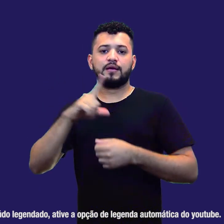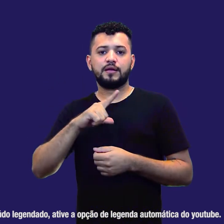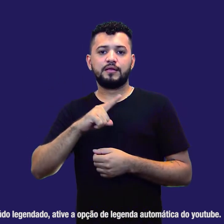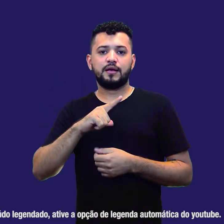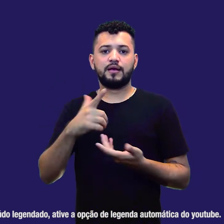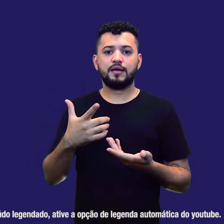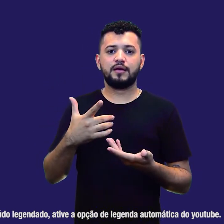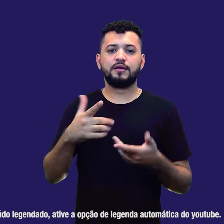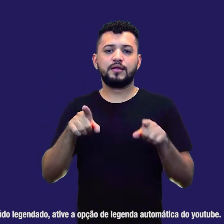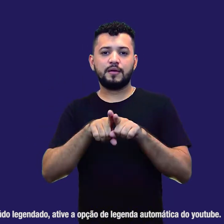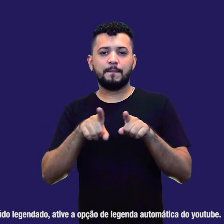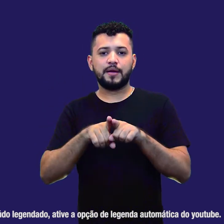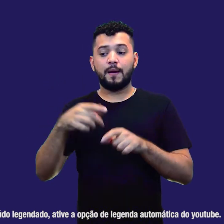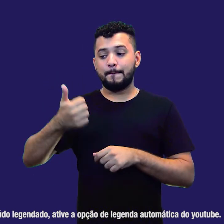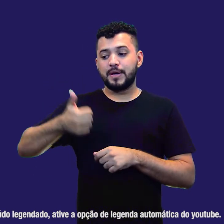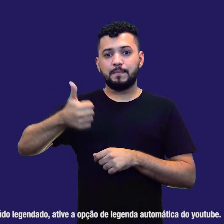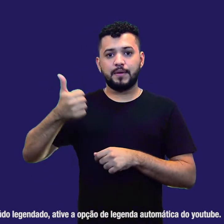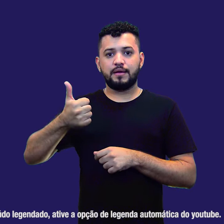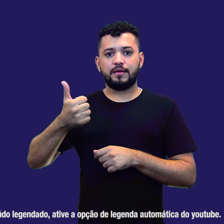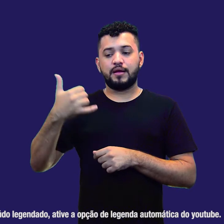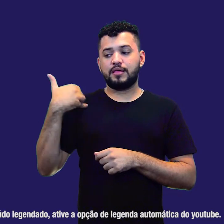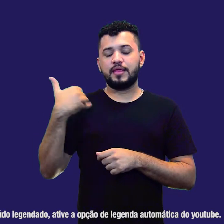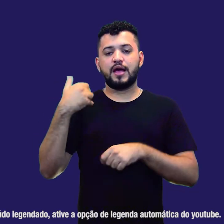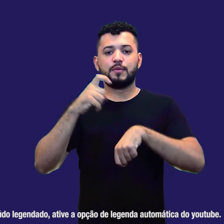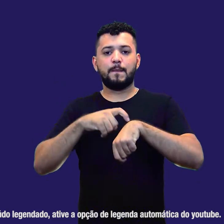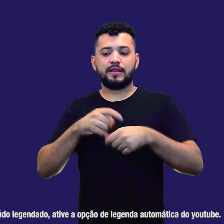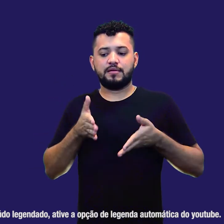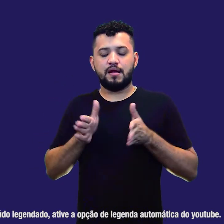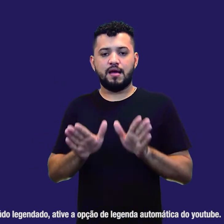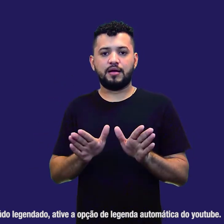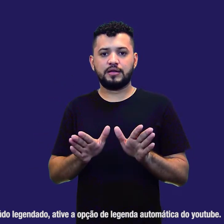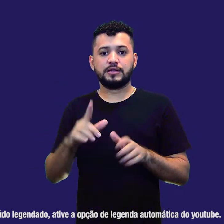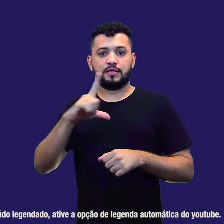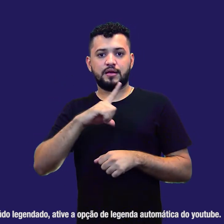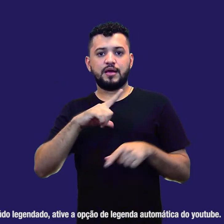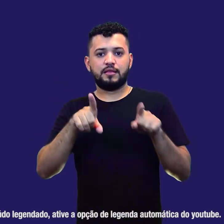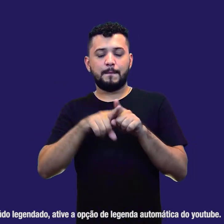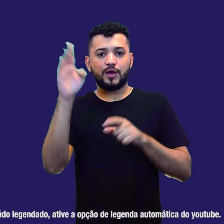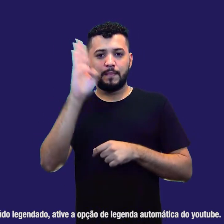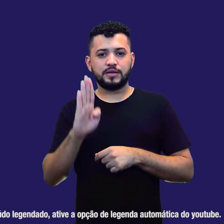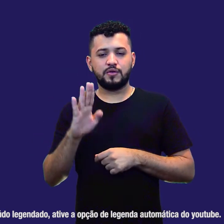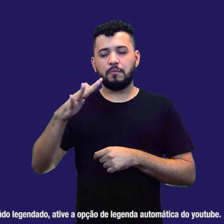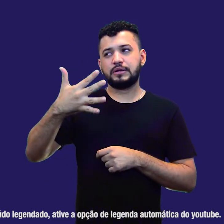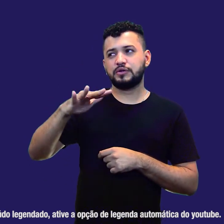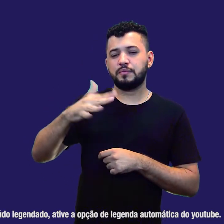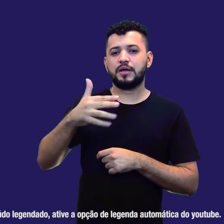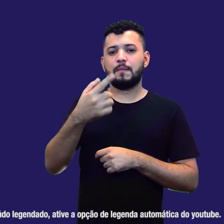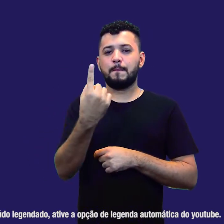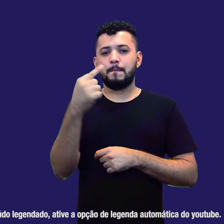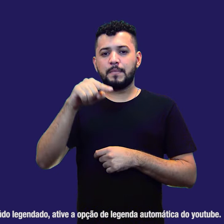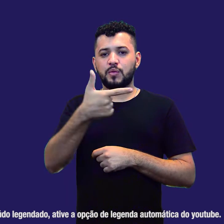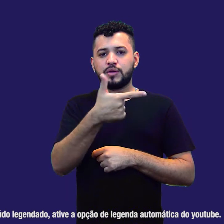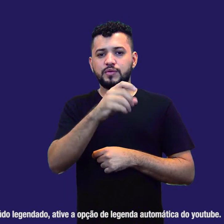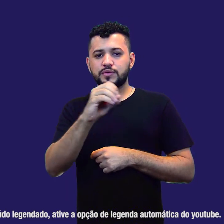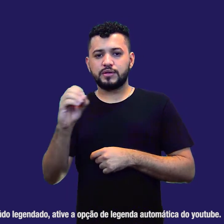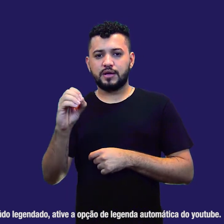criança logo na primeira idade, logo ao nascimento. A gente tem diagnosticados no Brasil cerca de 1.200 pessoas